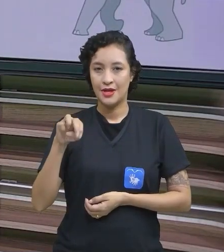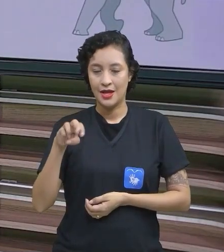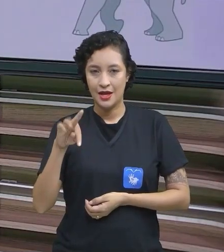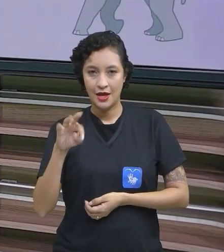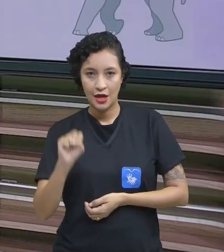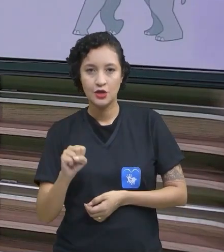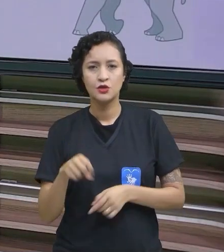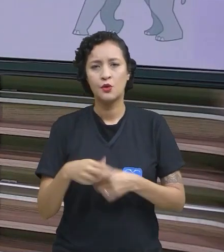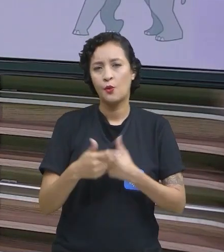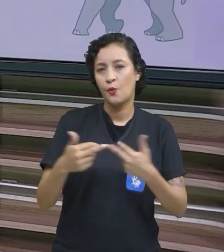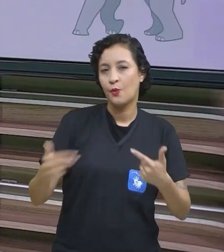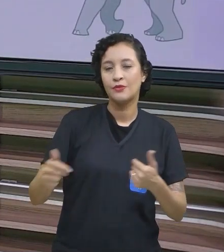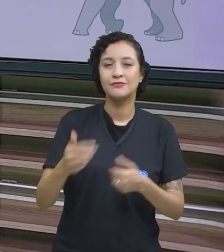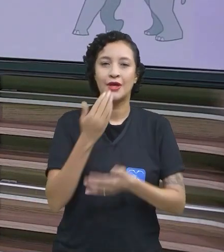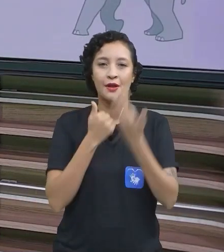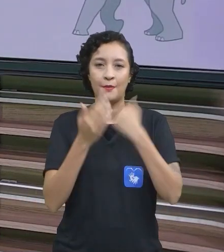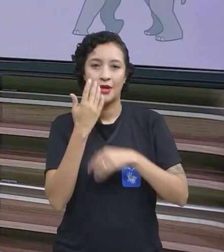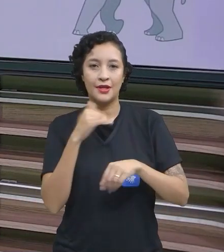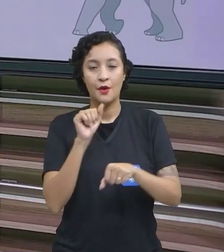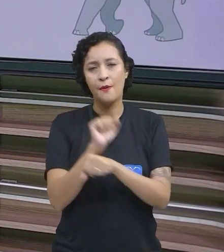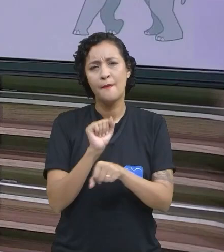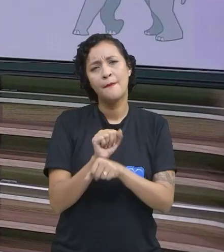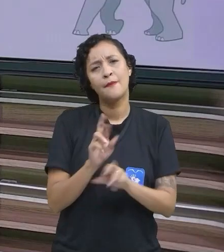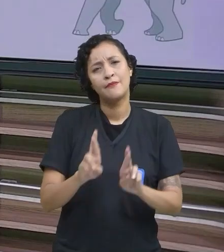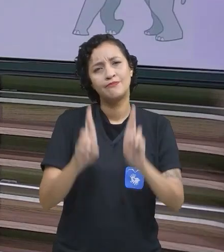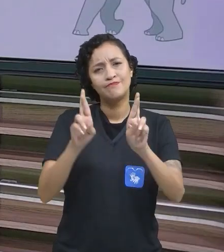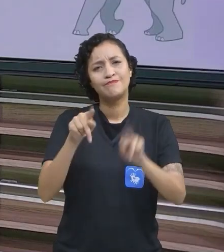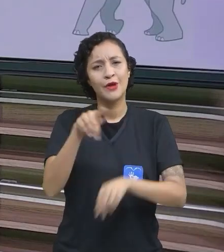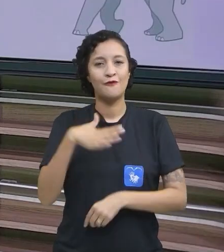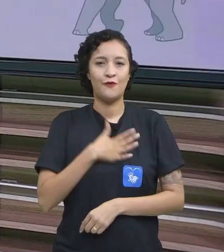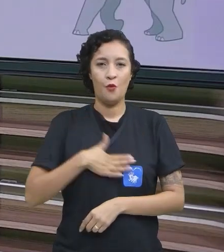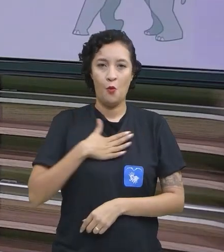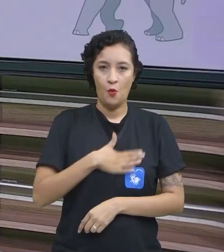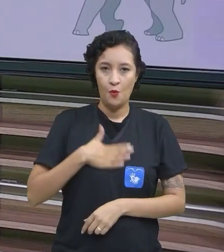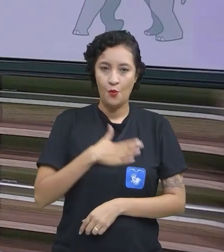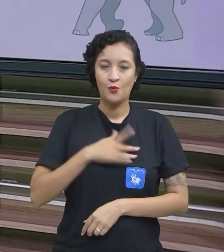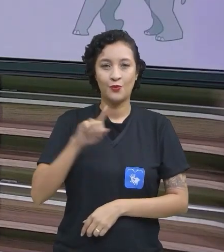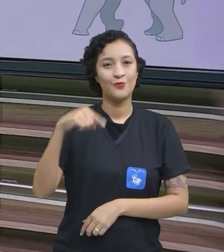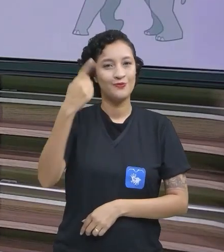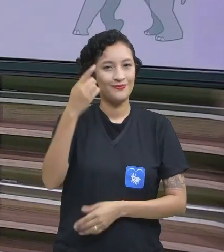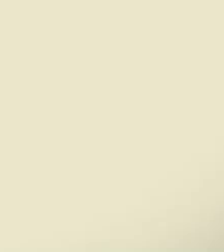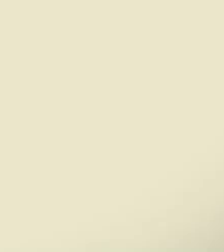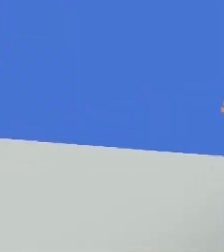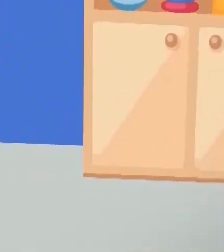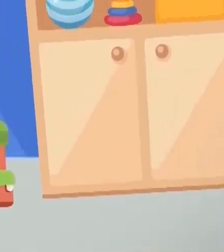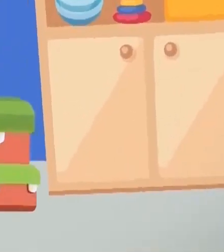alimentação. Espero que vocês gostem, eu espero vocês na próxima aula.